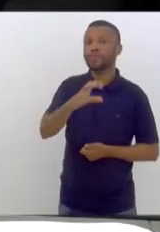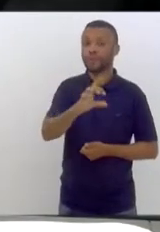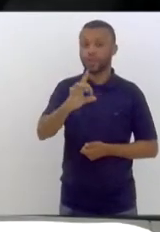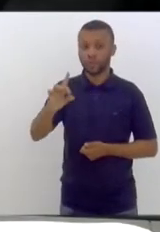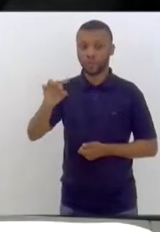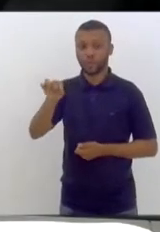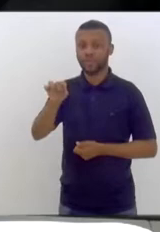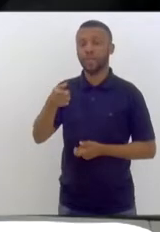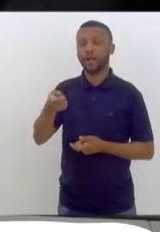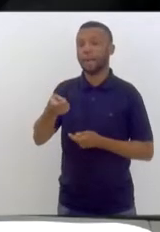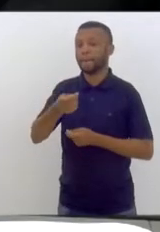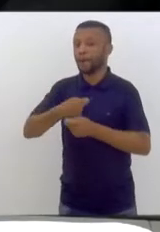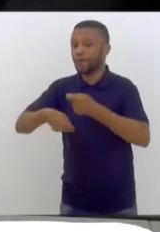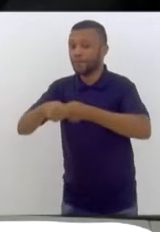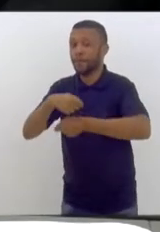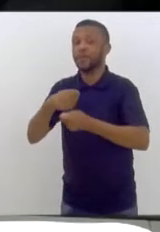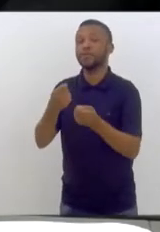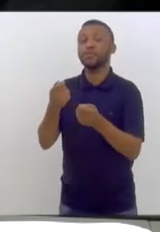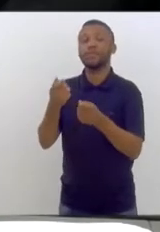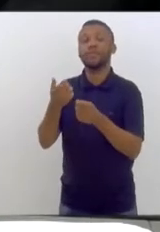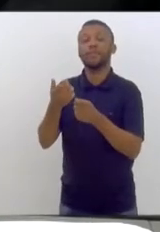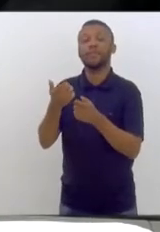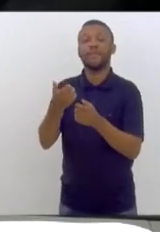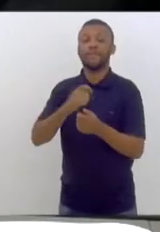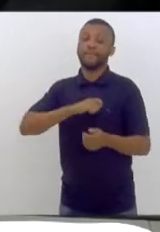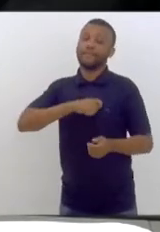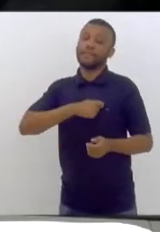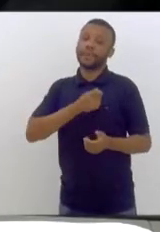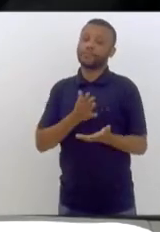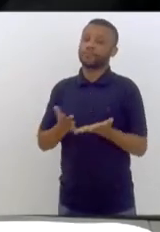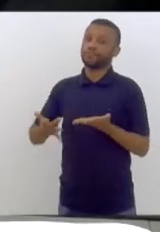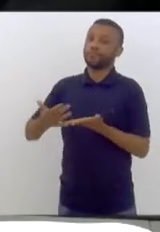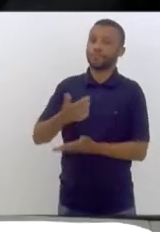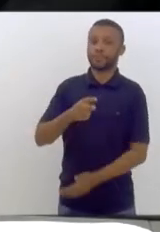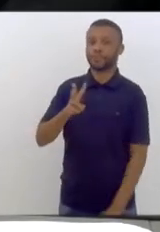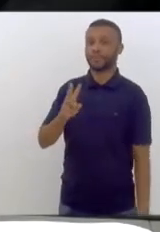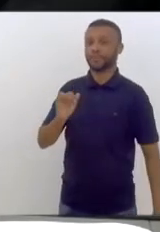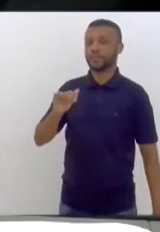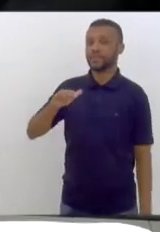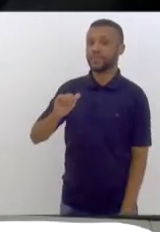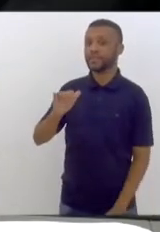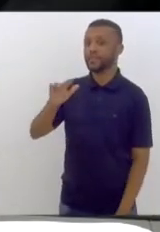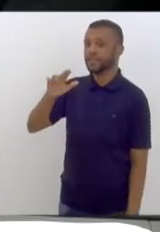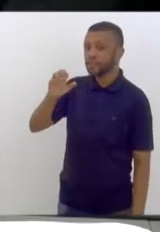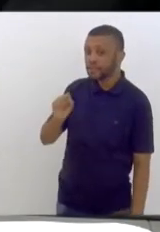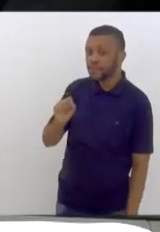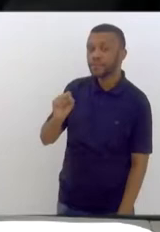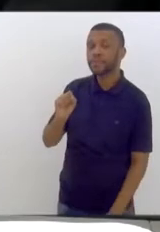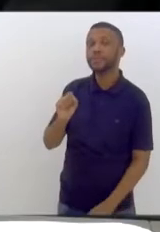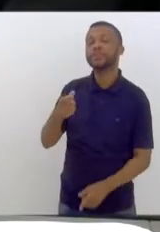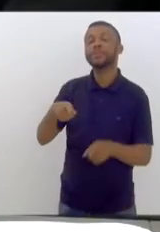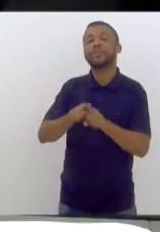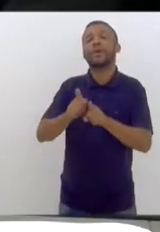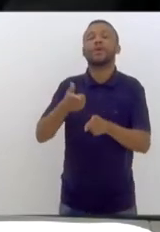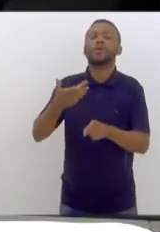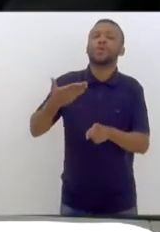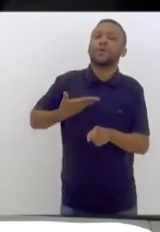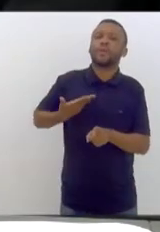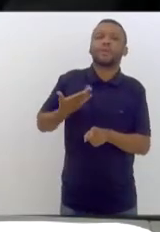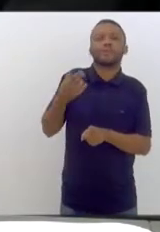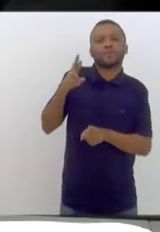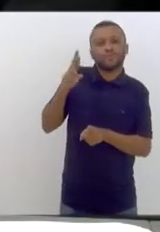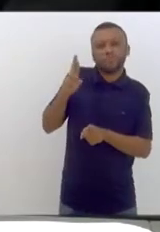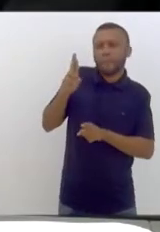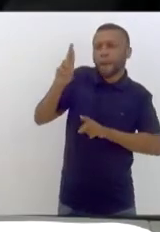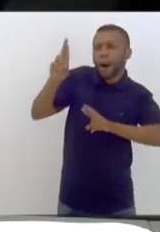documentos fiscais e declarações, que é o Vinícius Angelite, e dois colegas que são autoridades